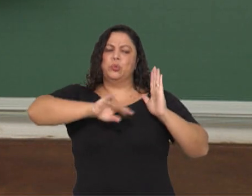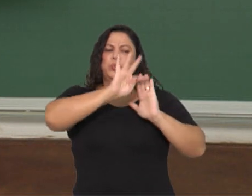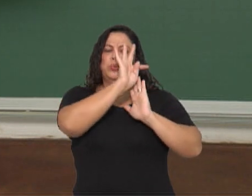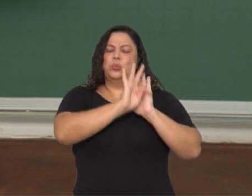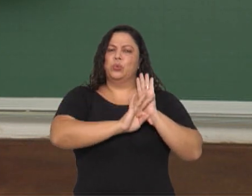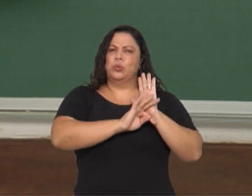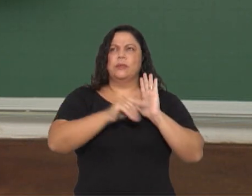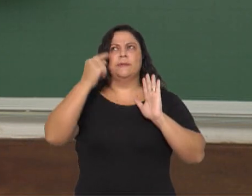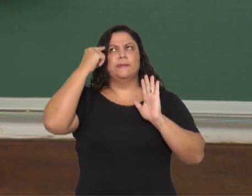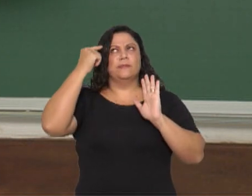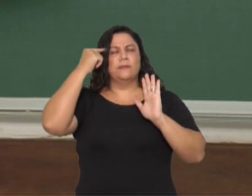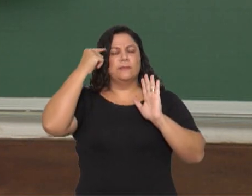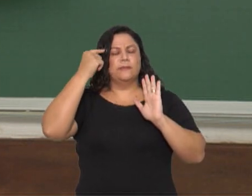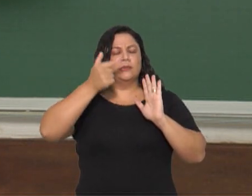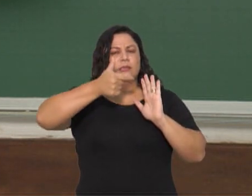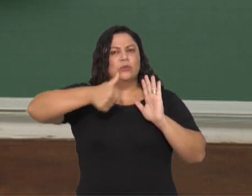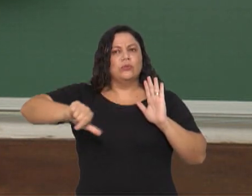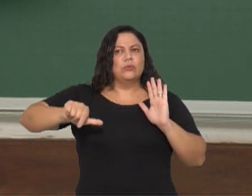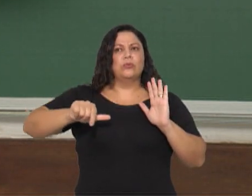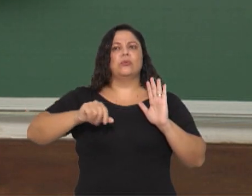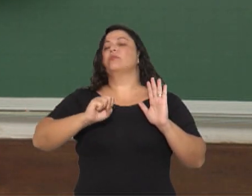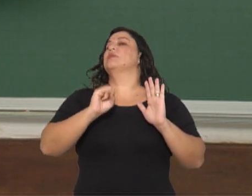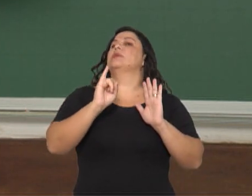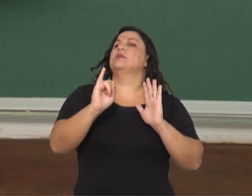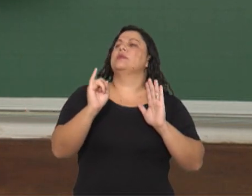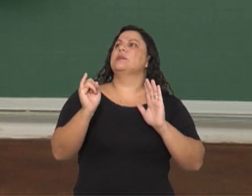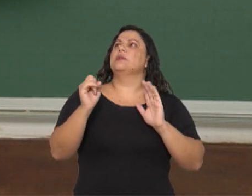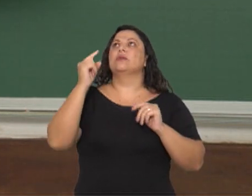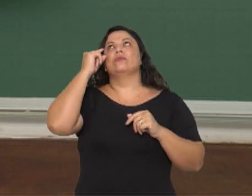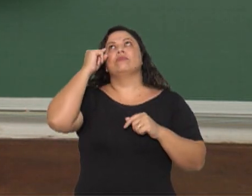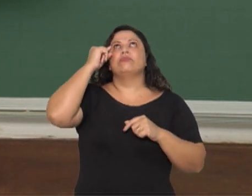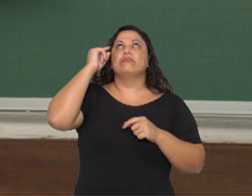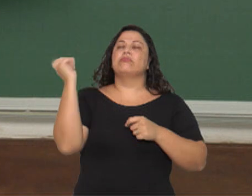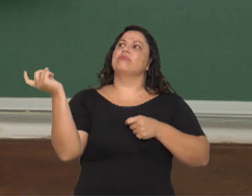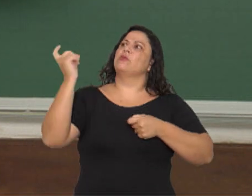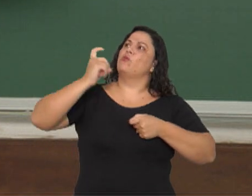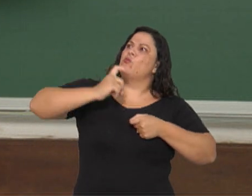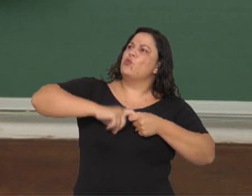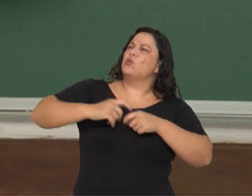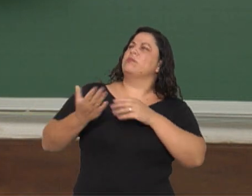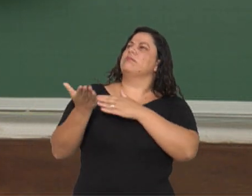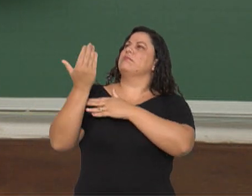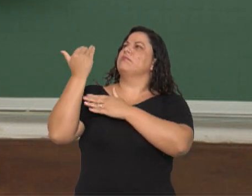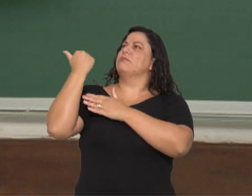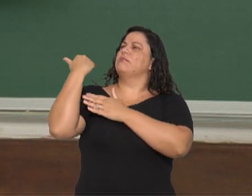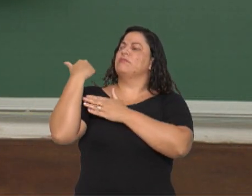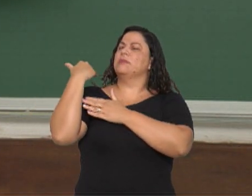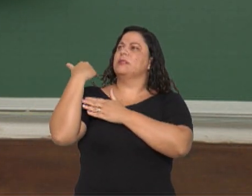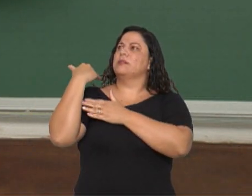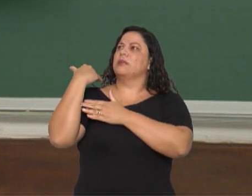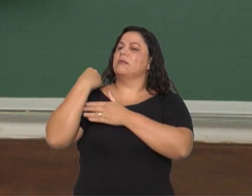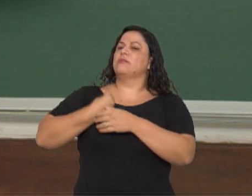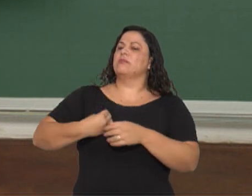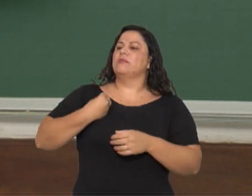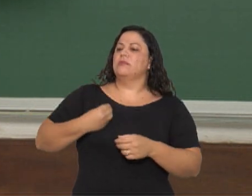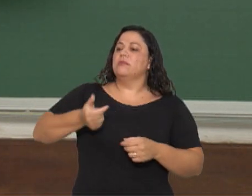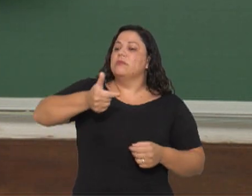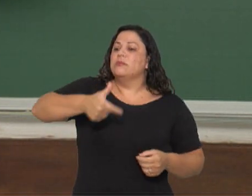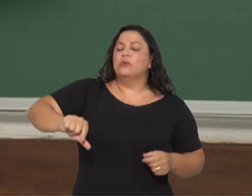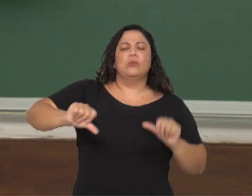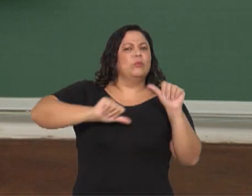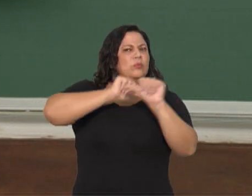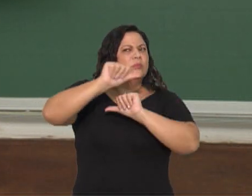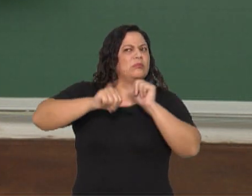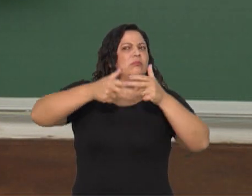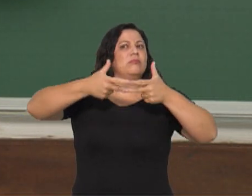e repensar. Se vocês tivessem que voltar ao passado, viver de novo, mudariam alguma